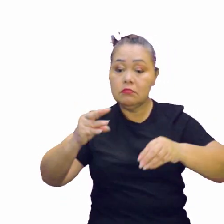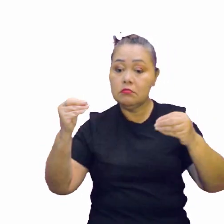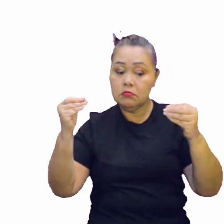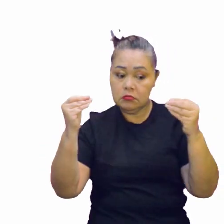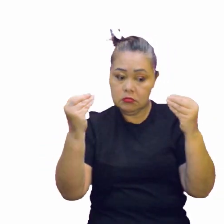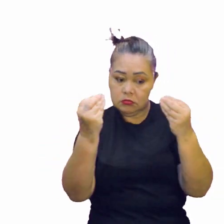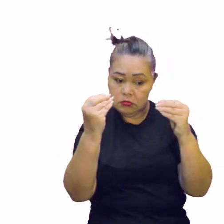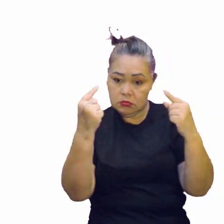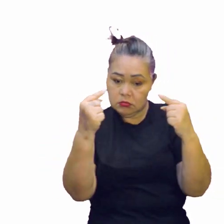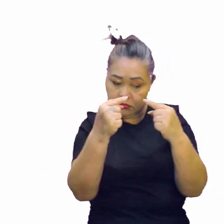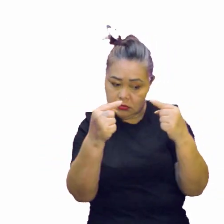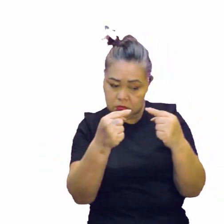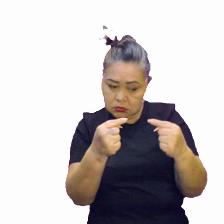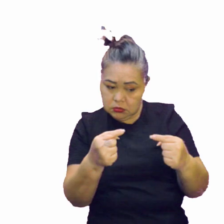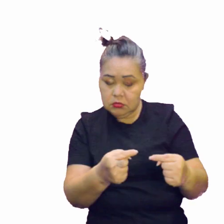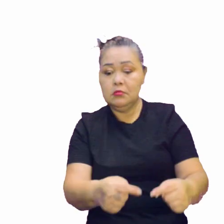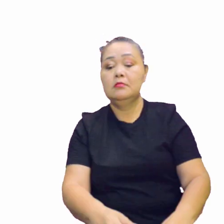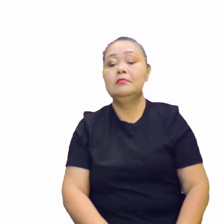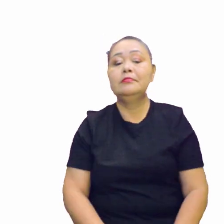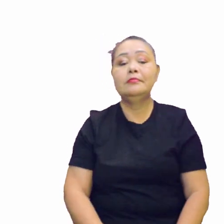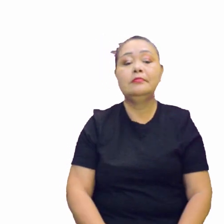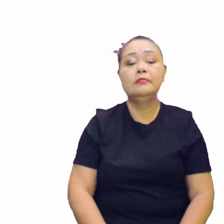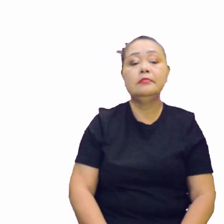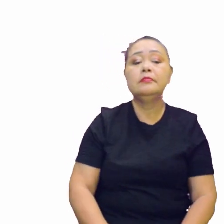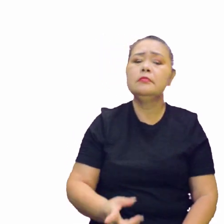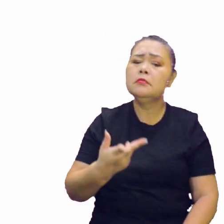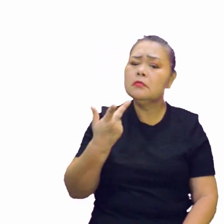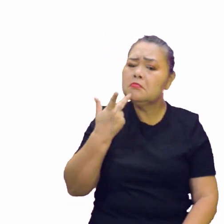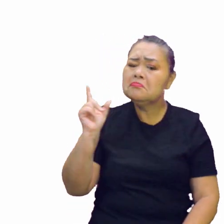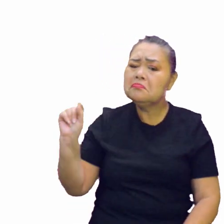combinações. Professor, como é que é isso aí?